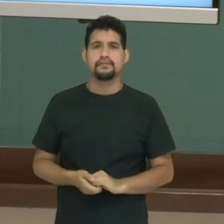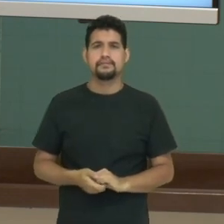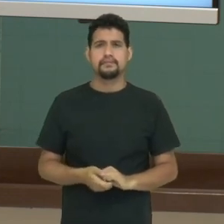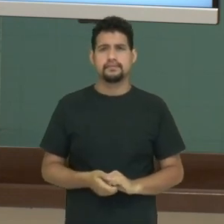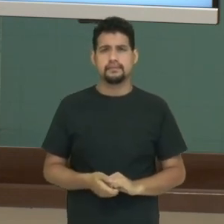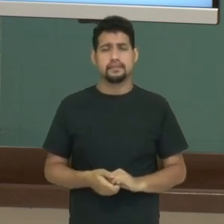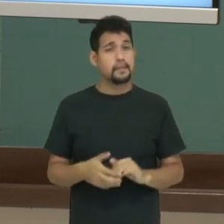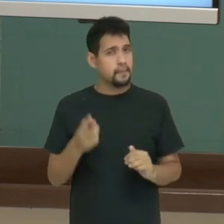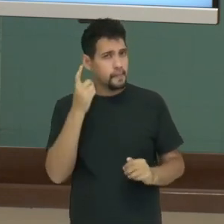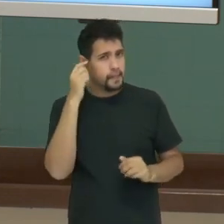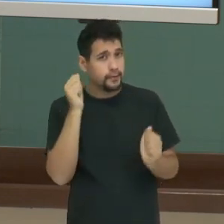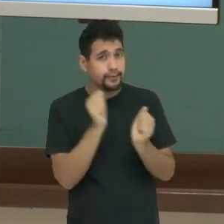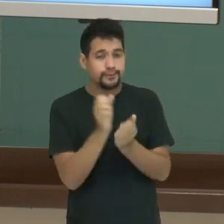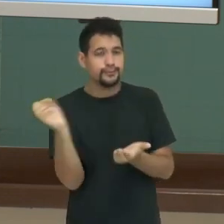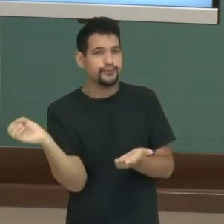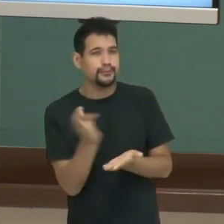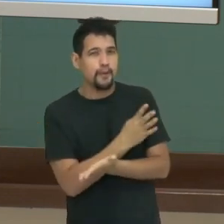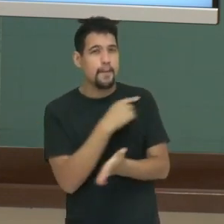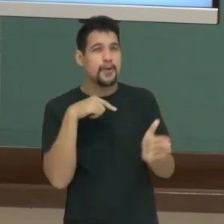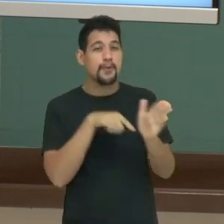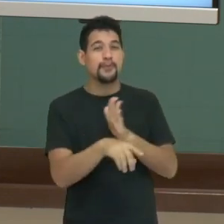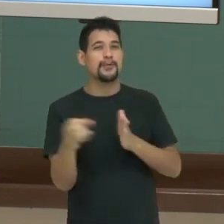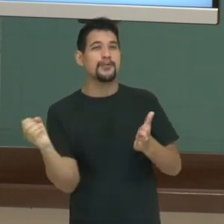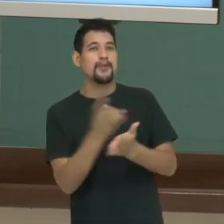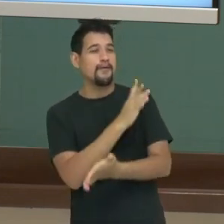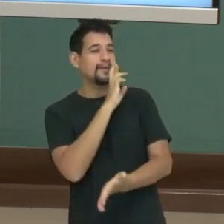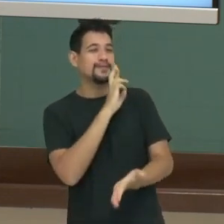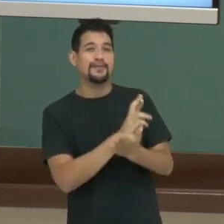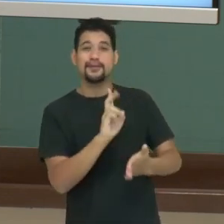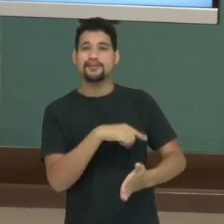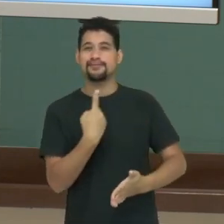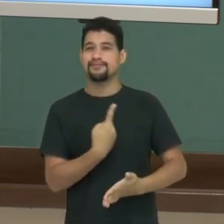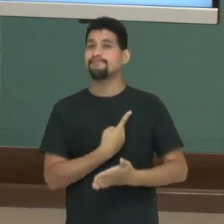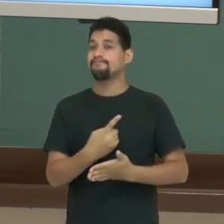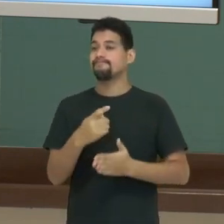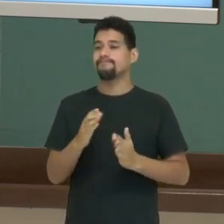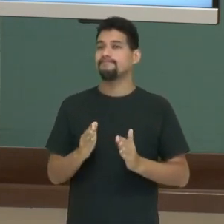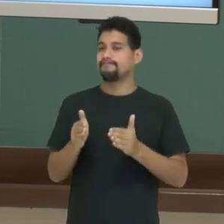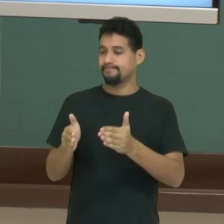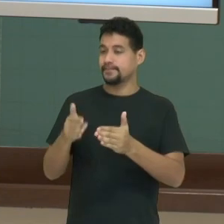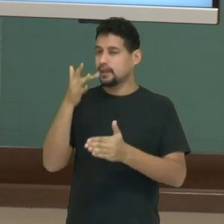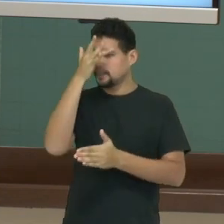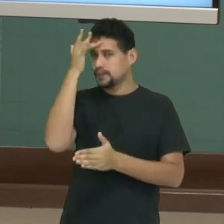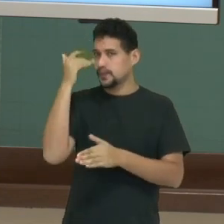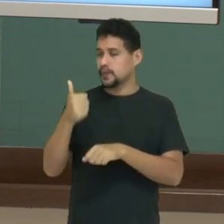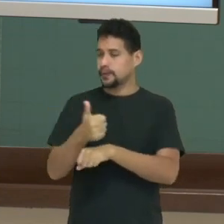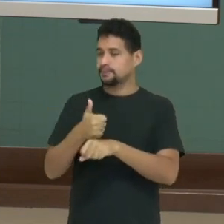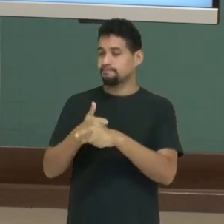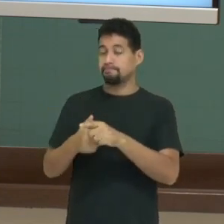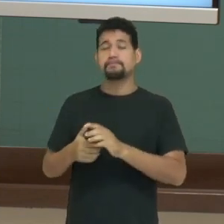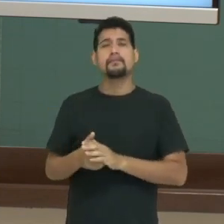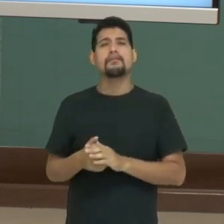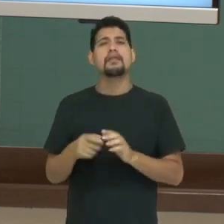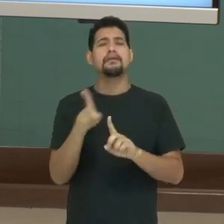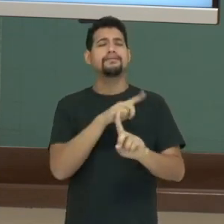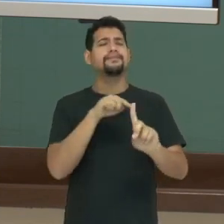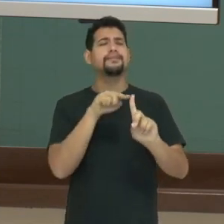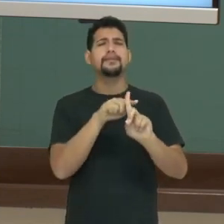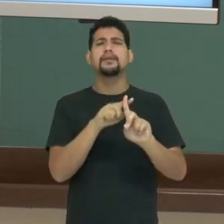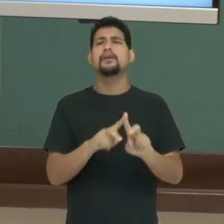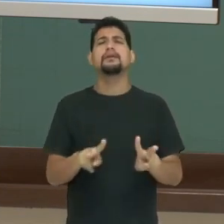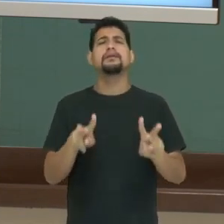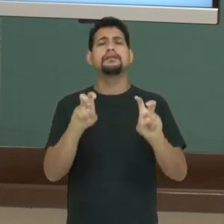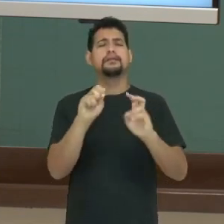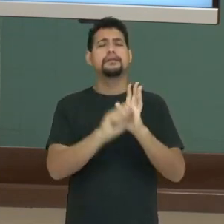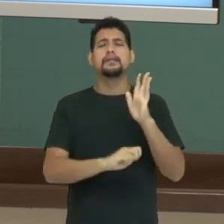Pensando juntos, uma nova pergunta e uma nova resposta do nosso especialista. O objetivo desse texto é: